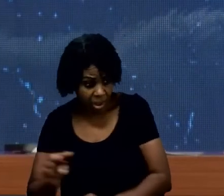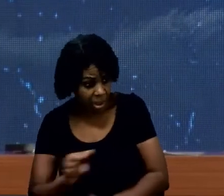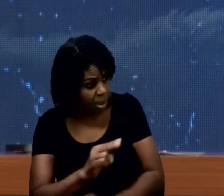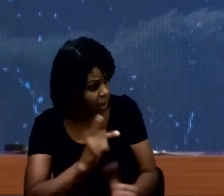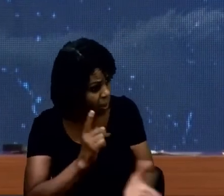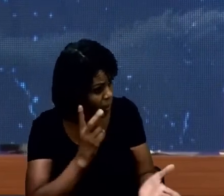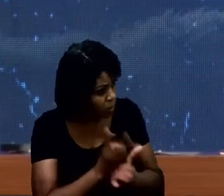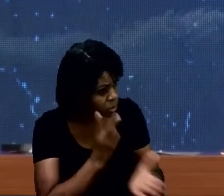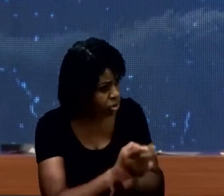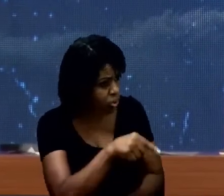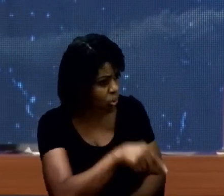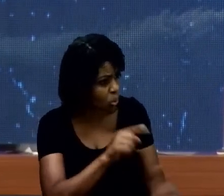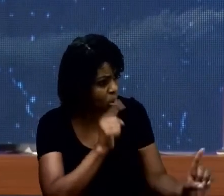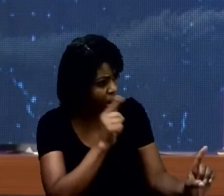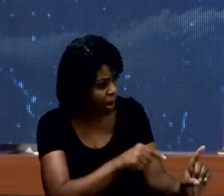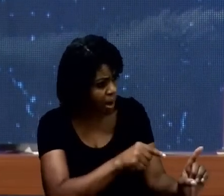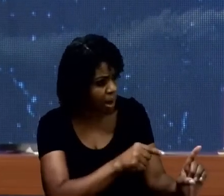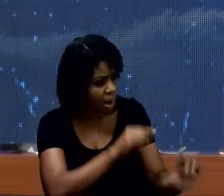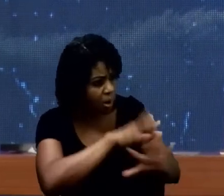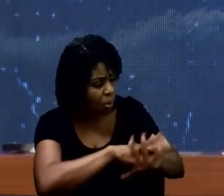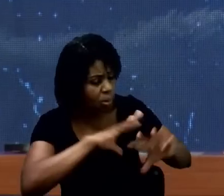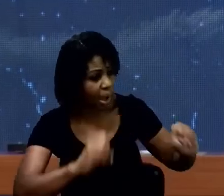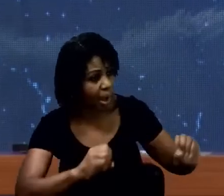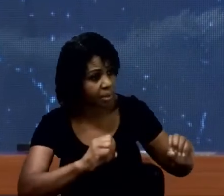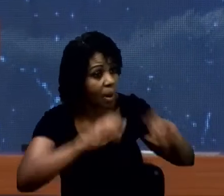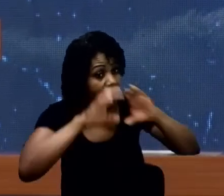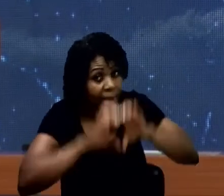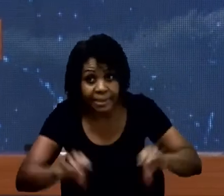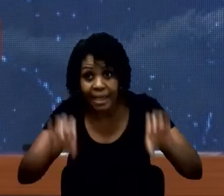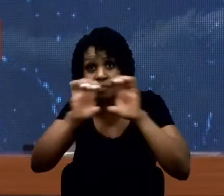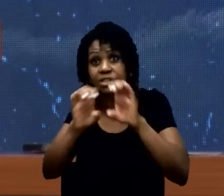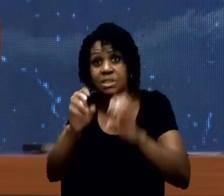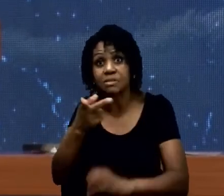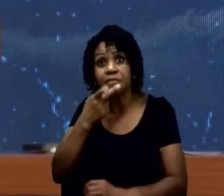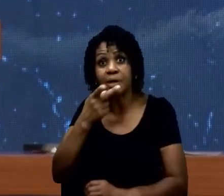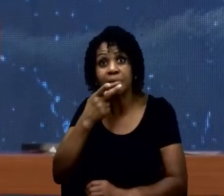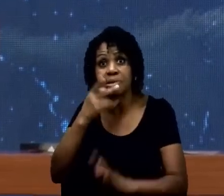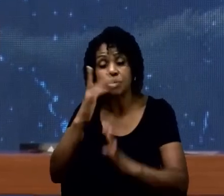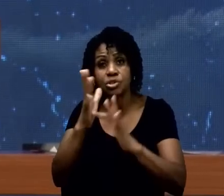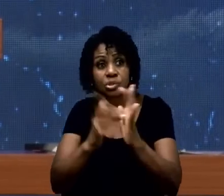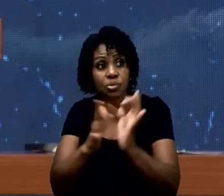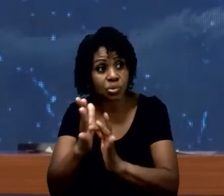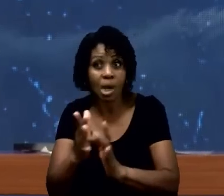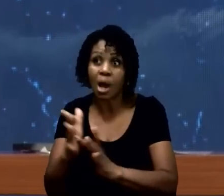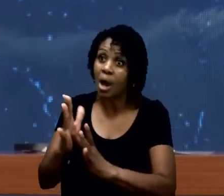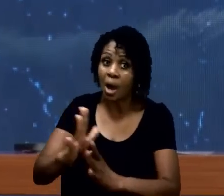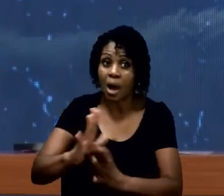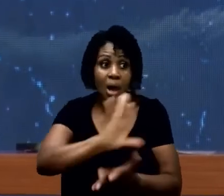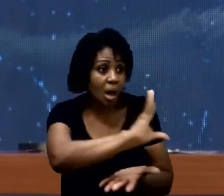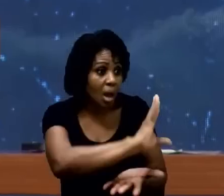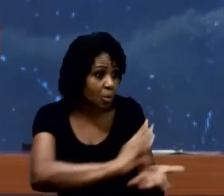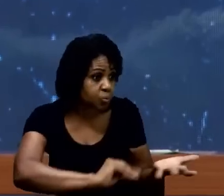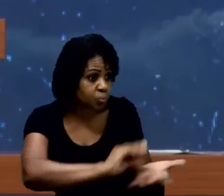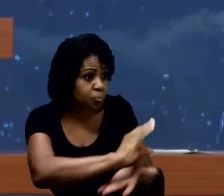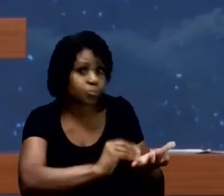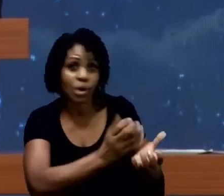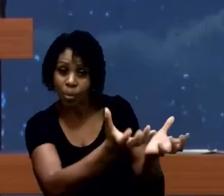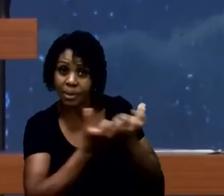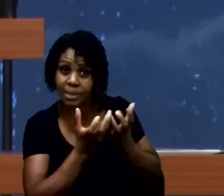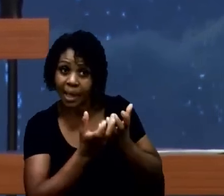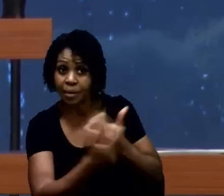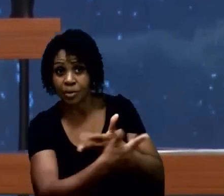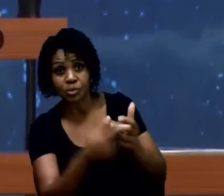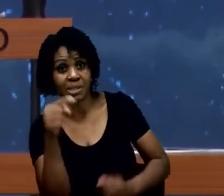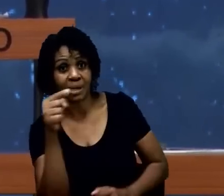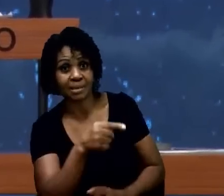liberto. Este homem. Ele está falando de Deus. Eu quero o que ele tem. Ele tem equilíbrio. Ele tem paz. Ele